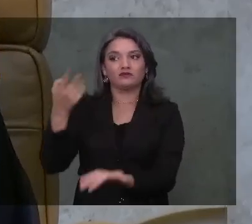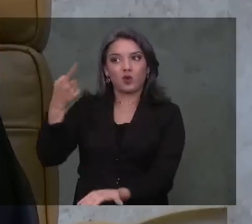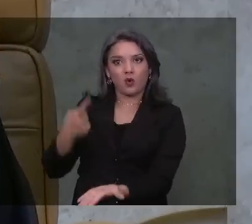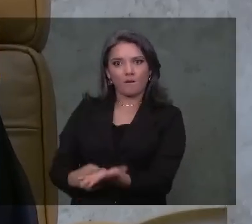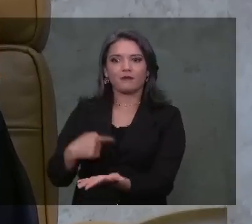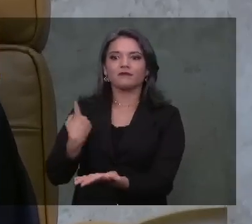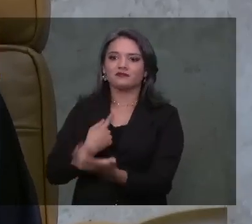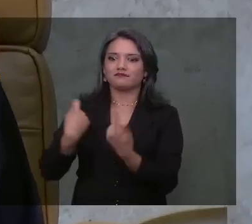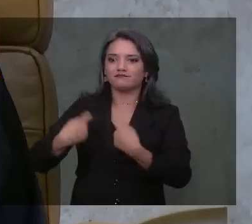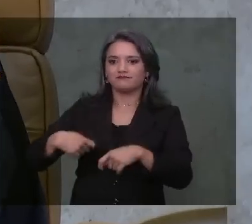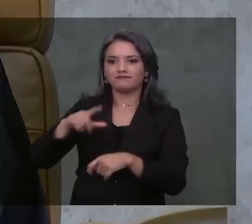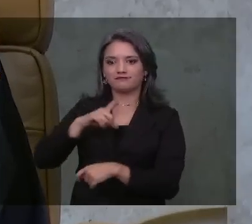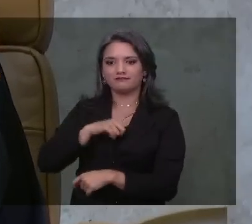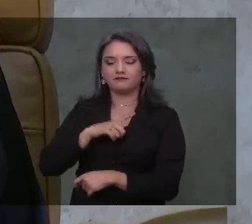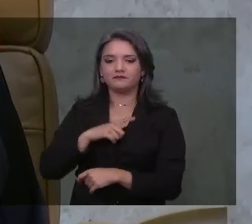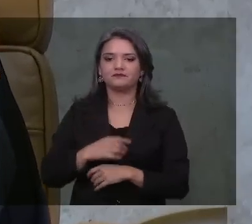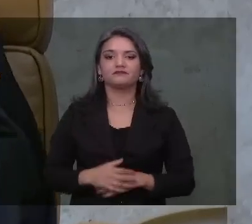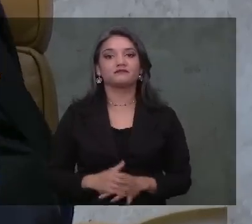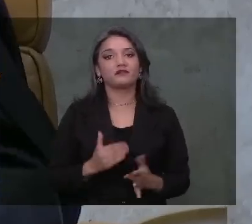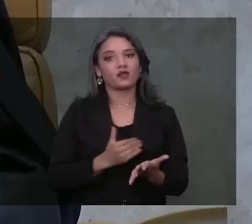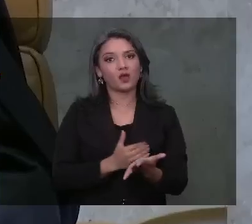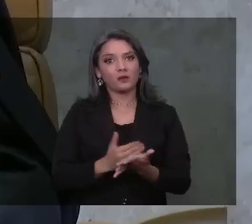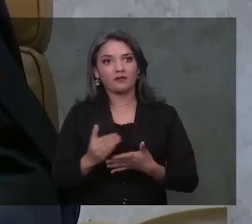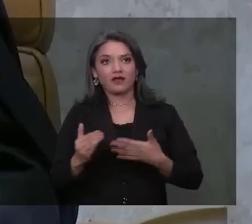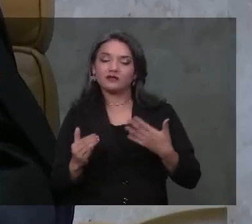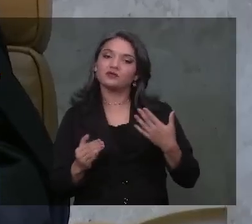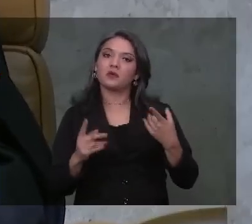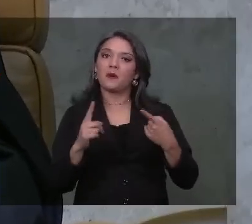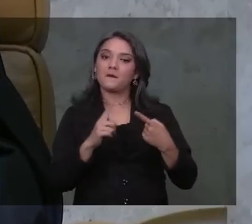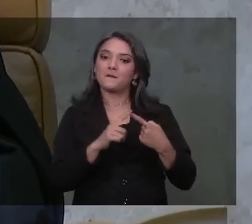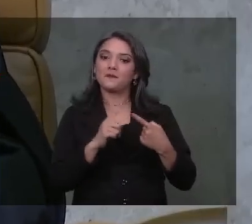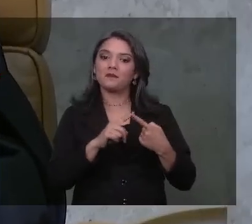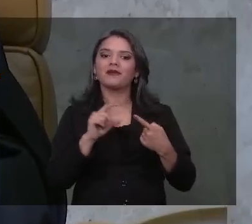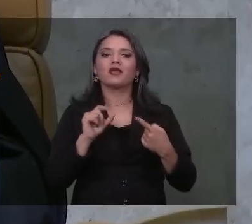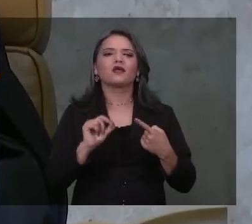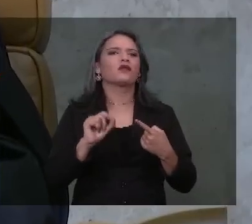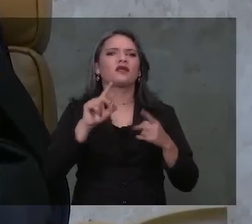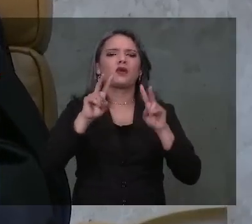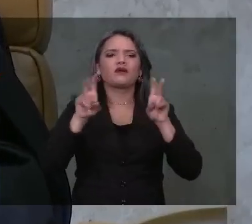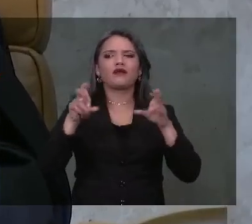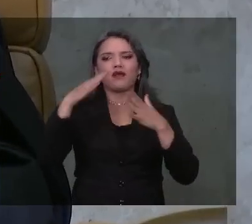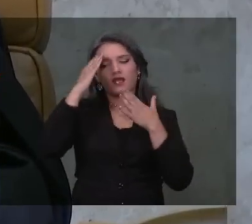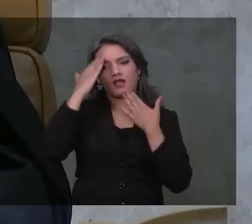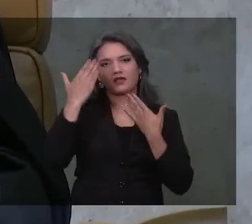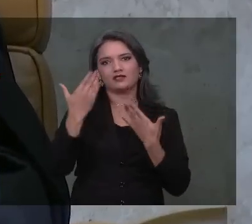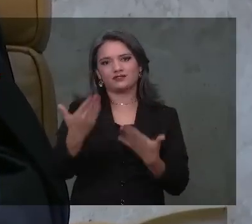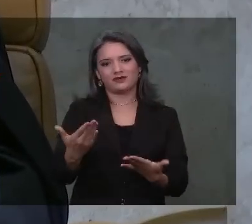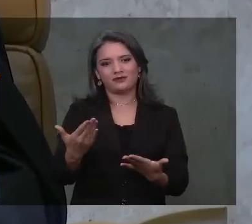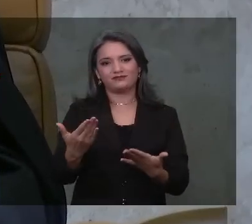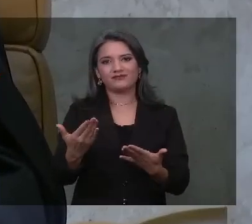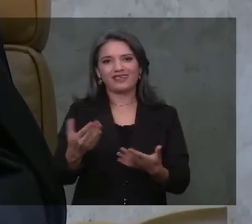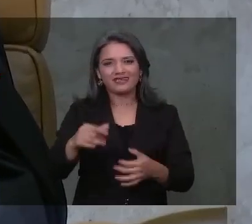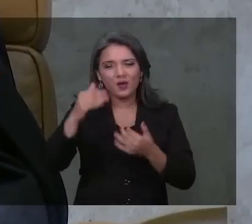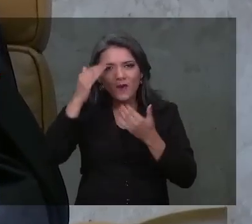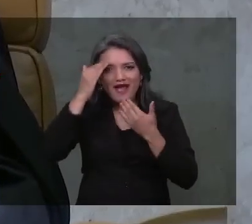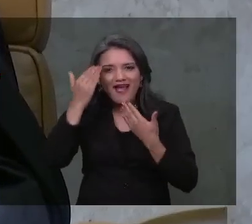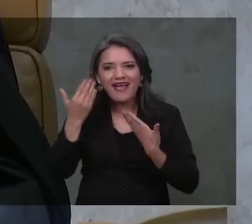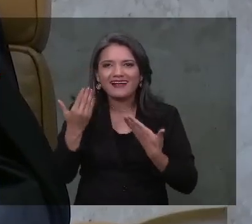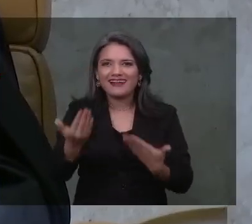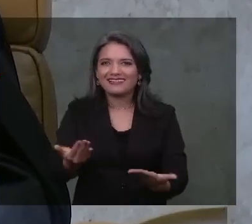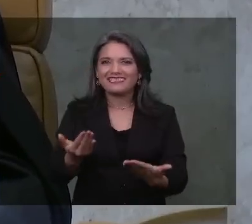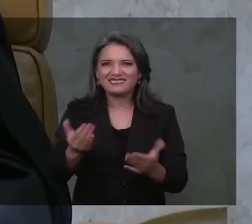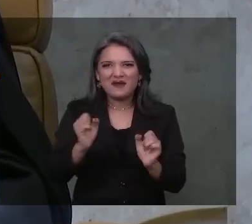devemos ter. Começo pela parte 1, pela gratidão. Poder agradecer é uma